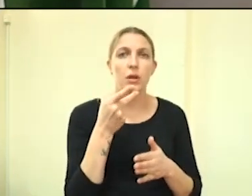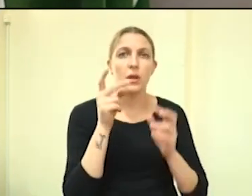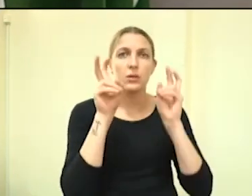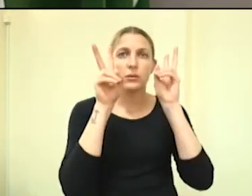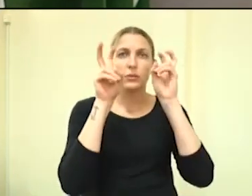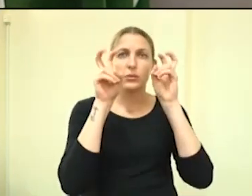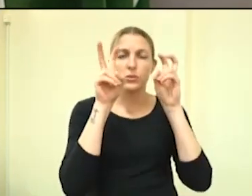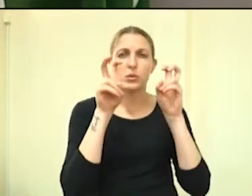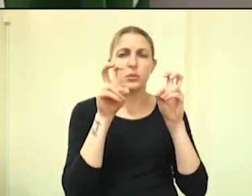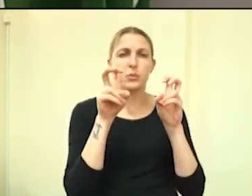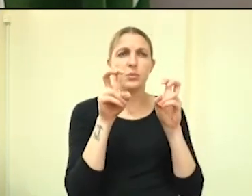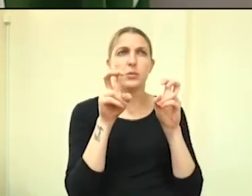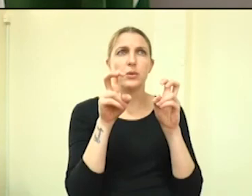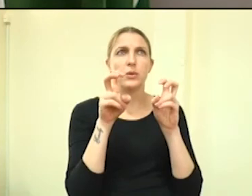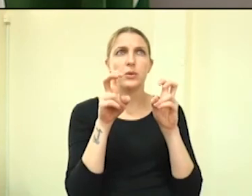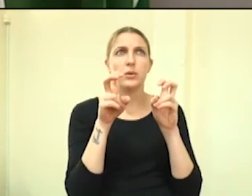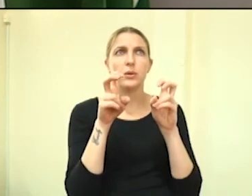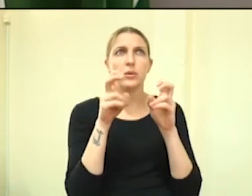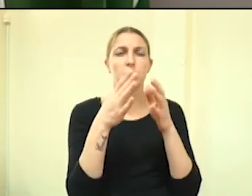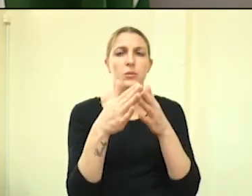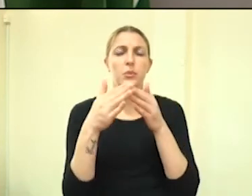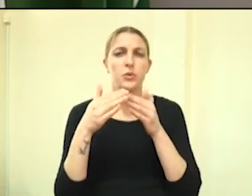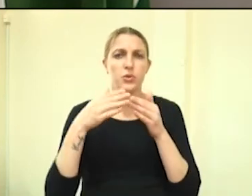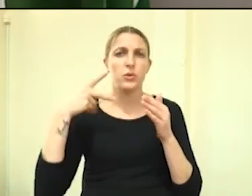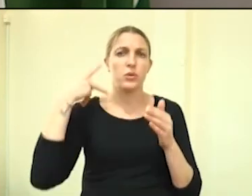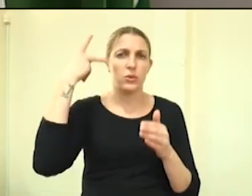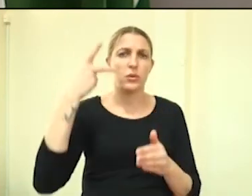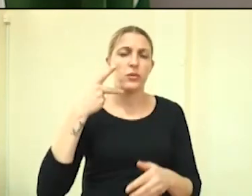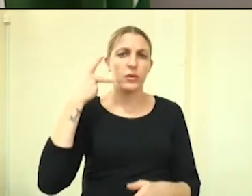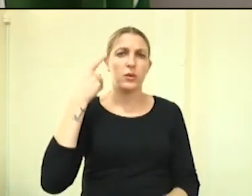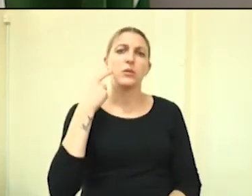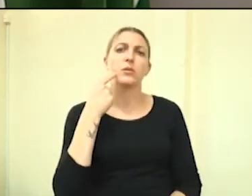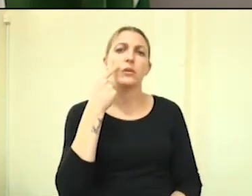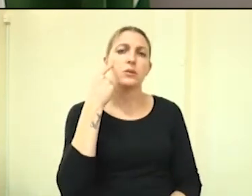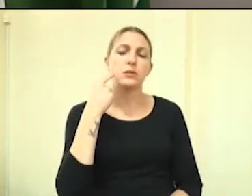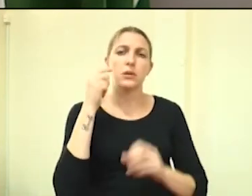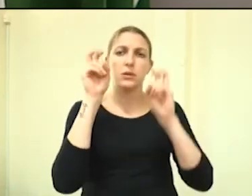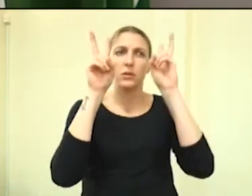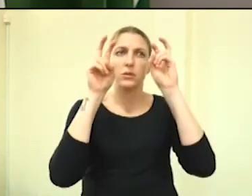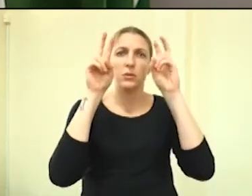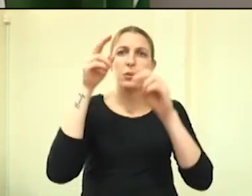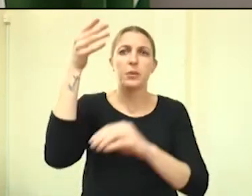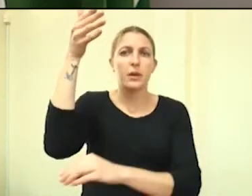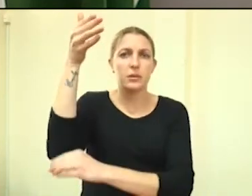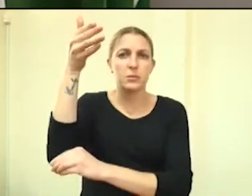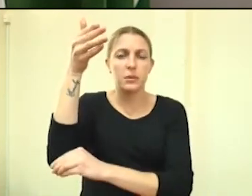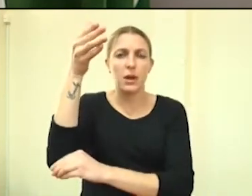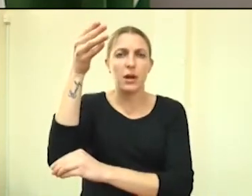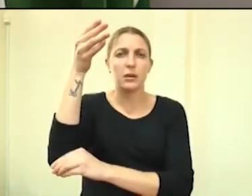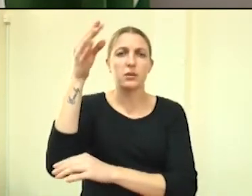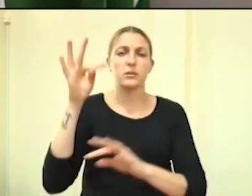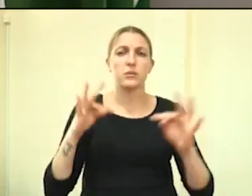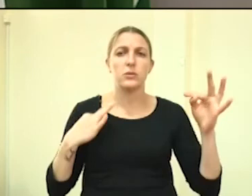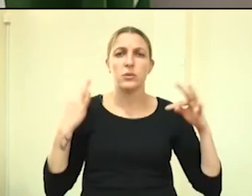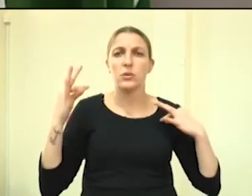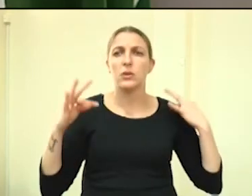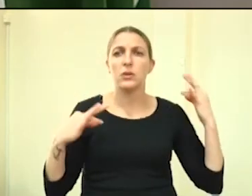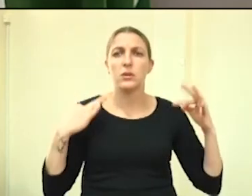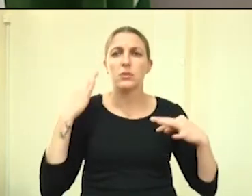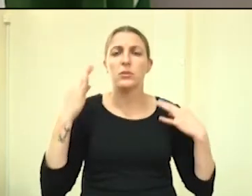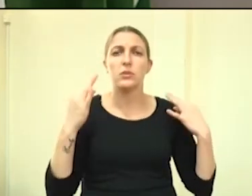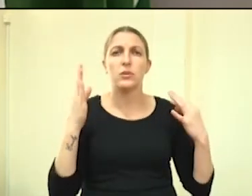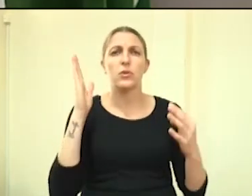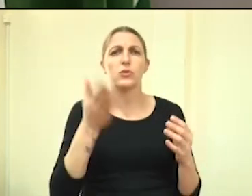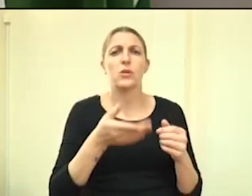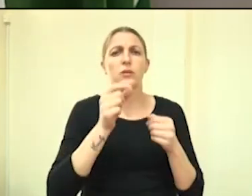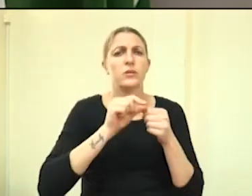a esse que a vereadora Sandra coloca das placas turísticas, que nós já fizemos nesse ano que passou, eu acho que